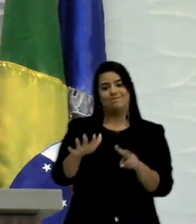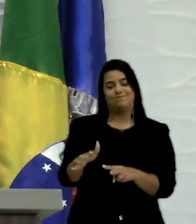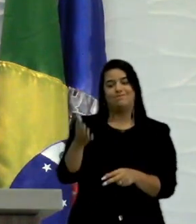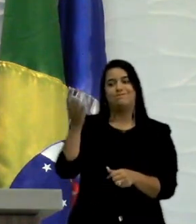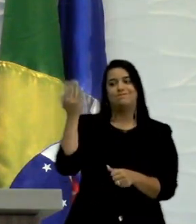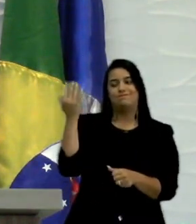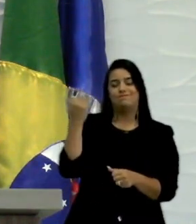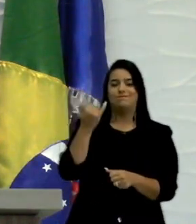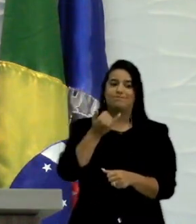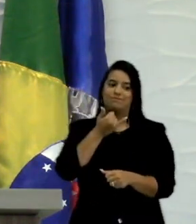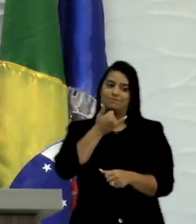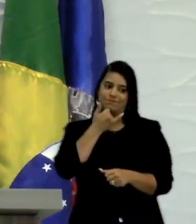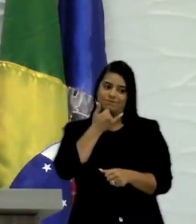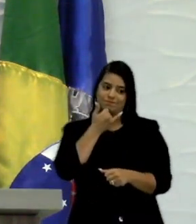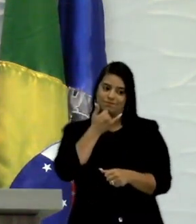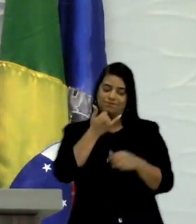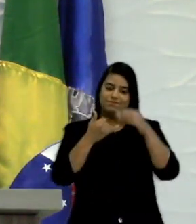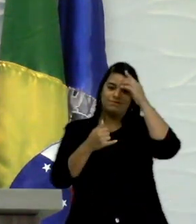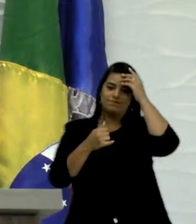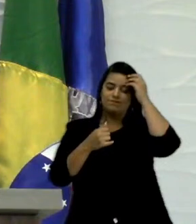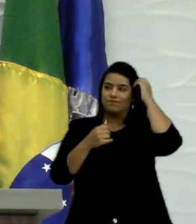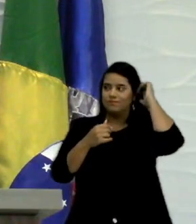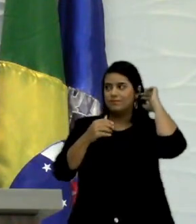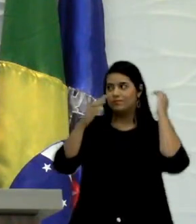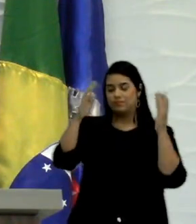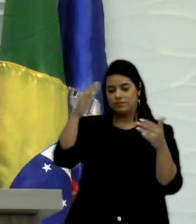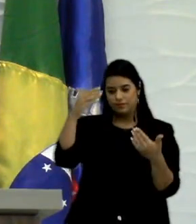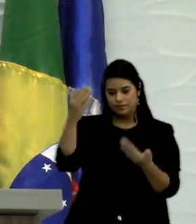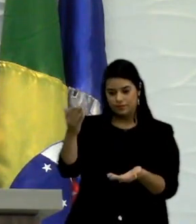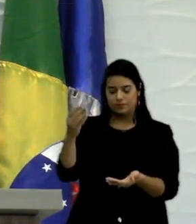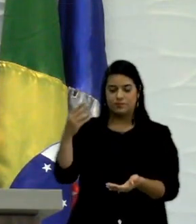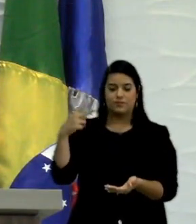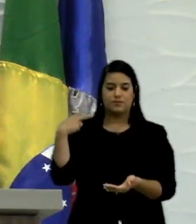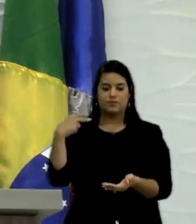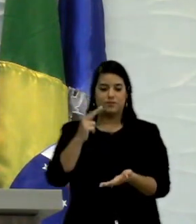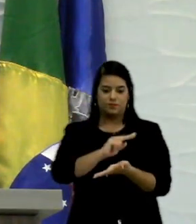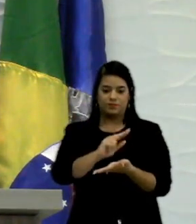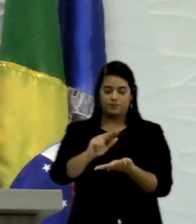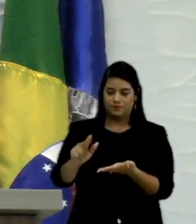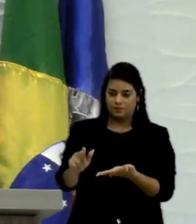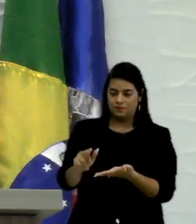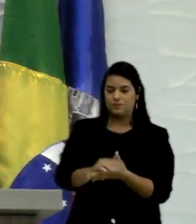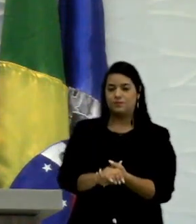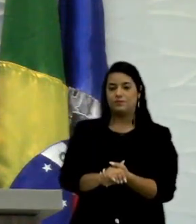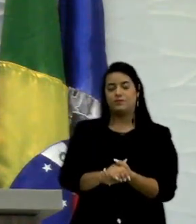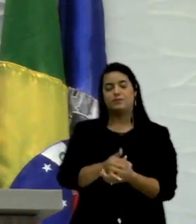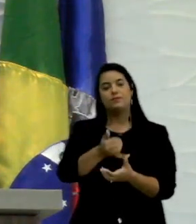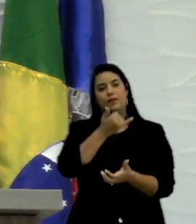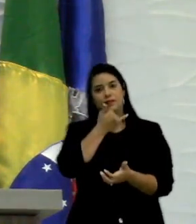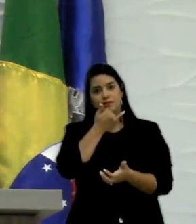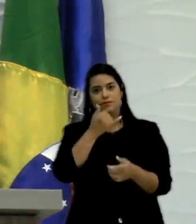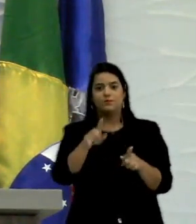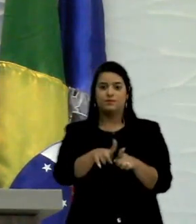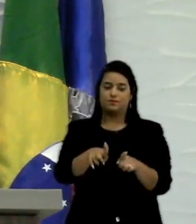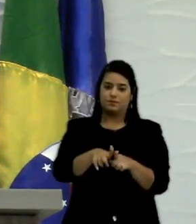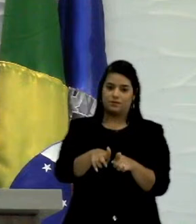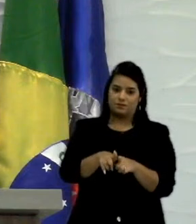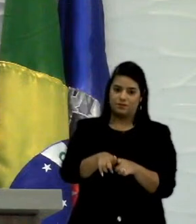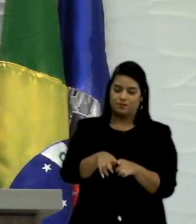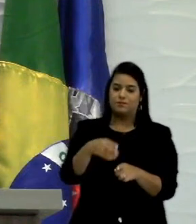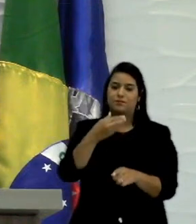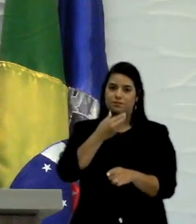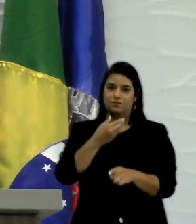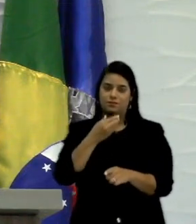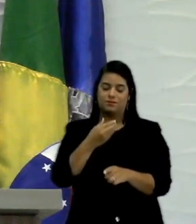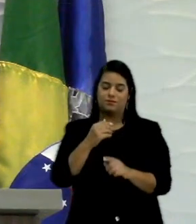aqui, Vossa Excelência. Primeiro, a Vossa Excelência, aos vereadores e não vereadores aqui. Pedir desculpa também a seu Zé de Almeida, que eu chamei uma palavra que não